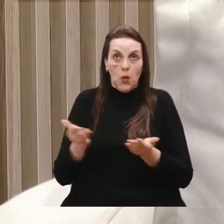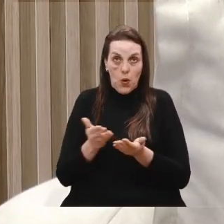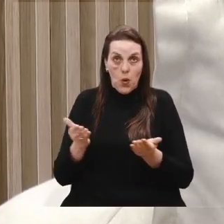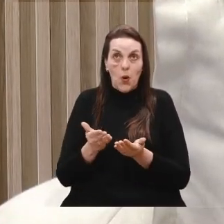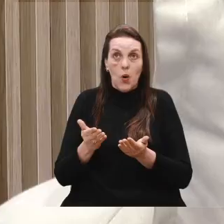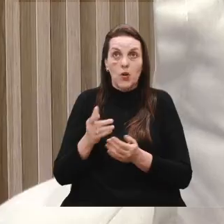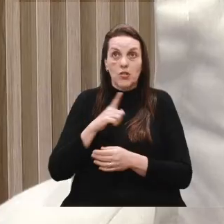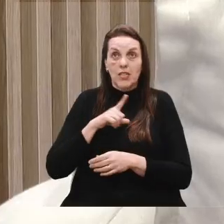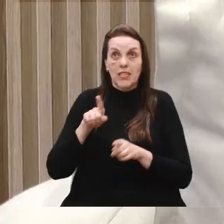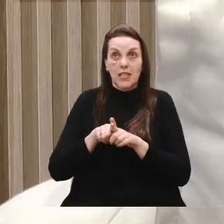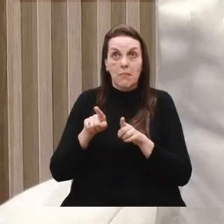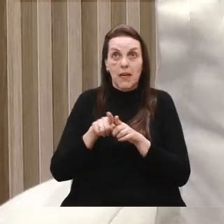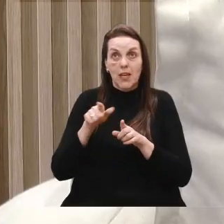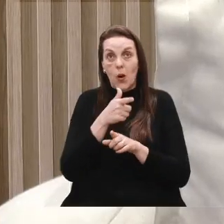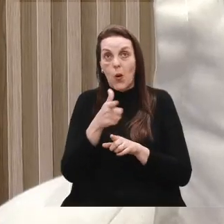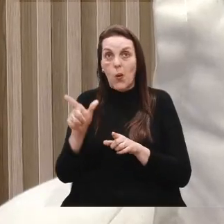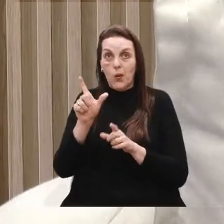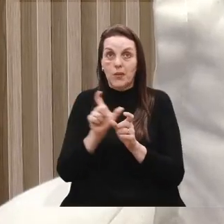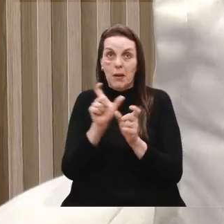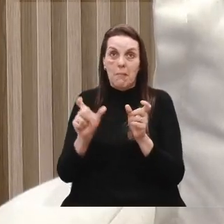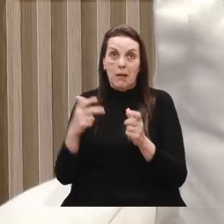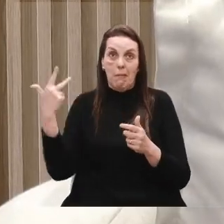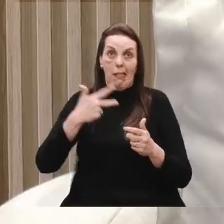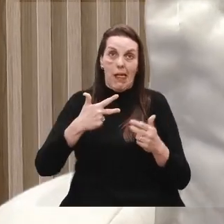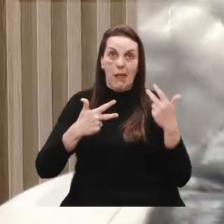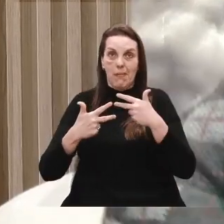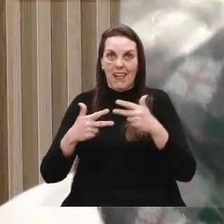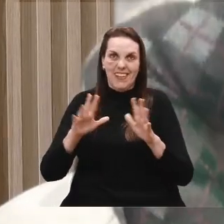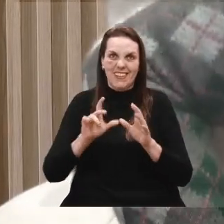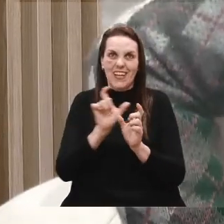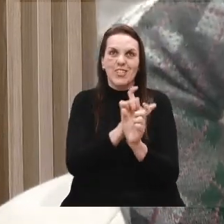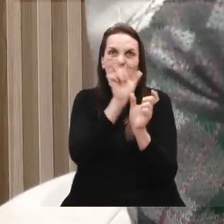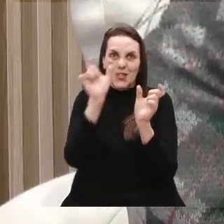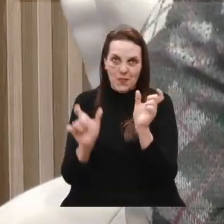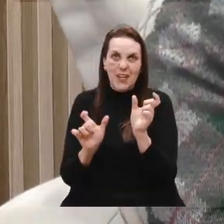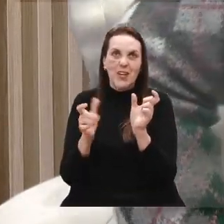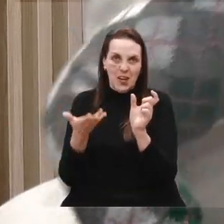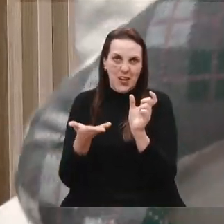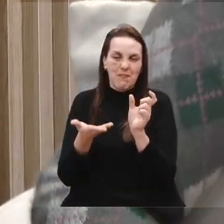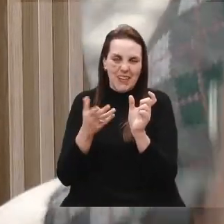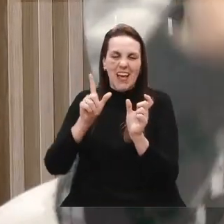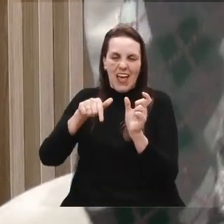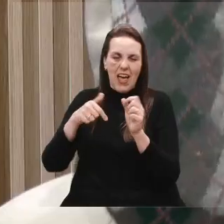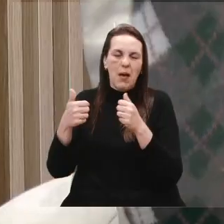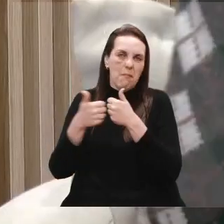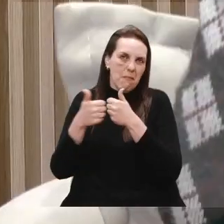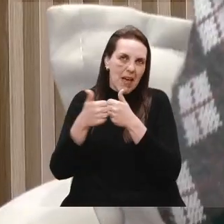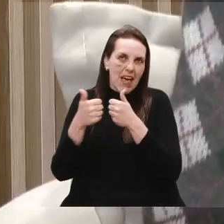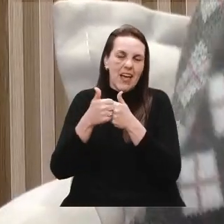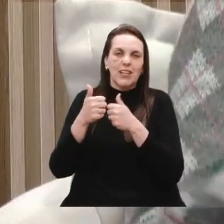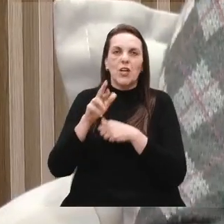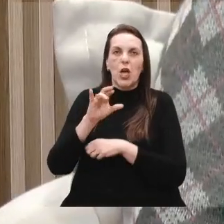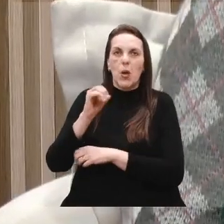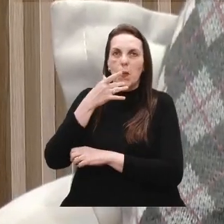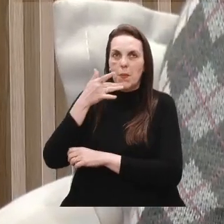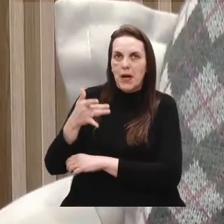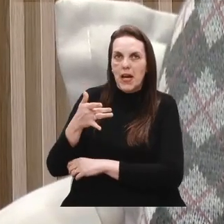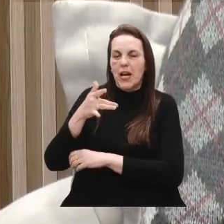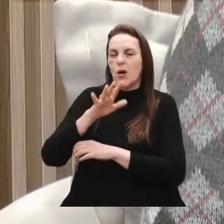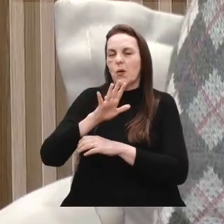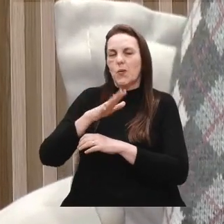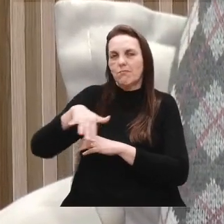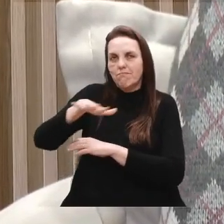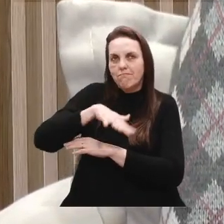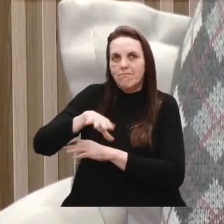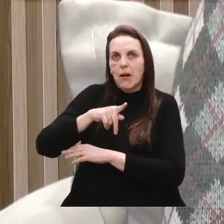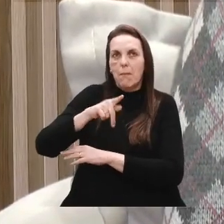Hoje Mano também tem outra conotação, né? Mas era o sobrenome ali, próximo no Rio Branco, Panassolha, ali aquela